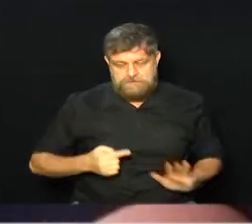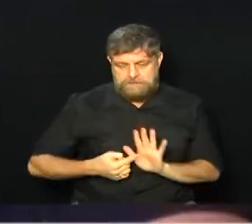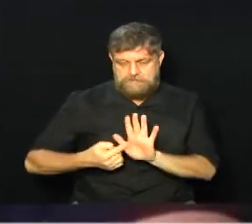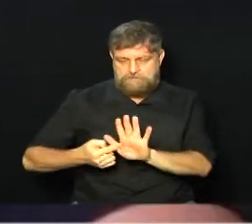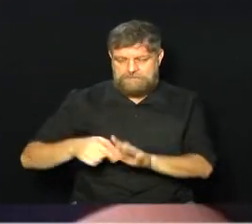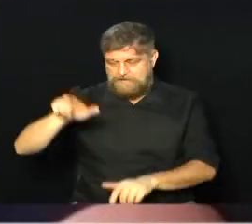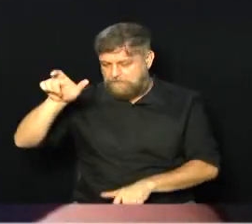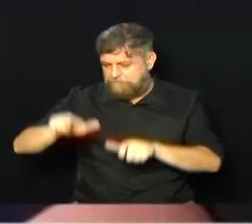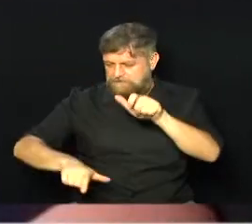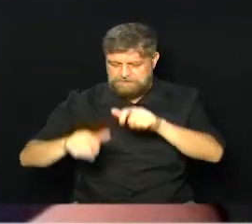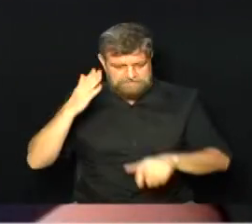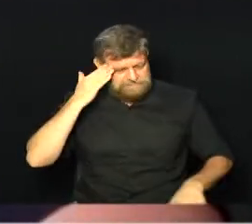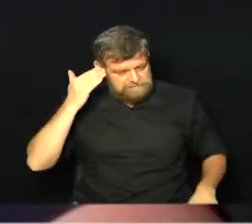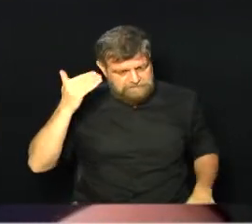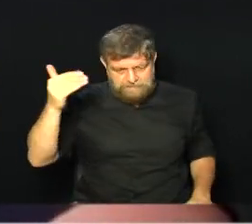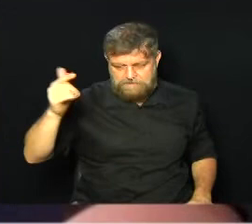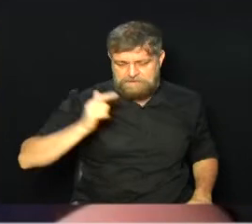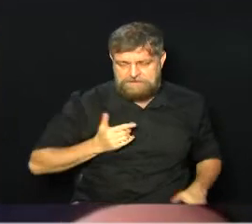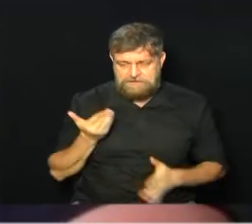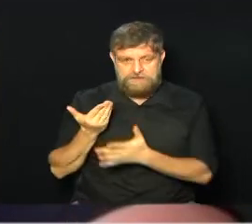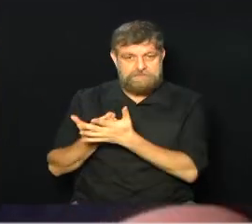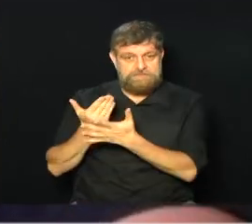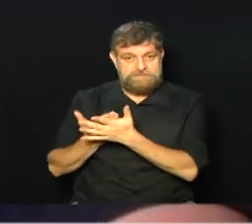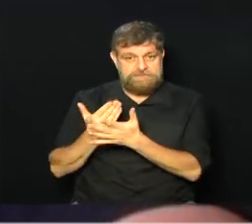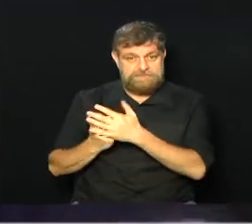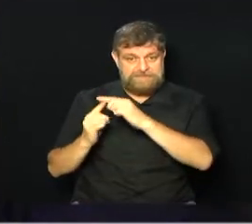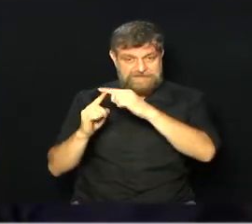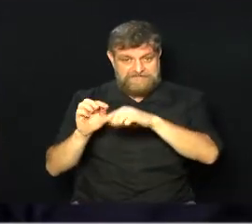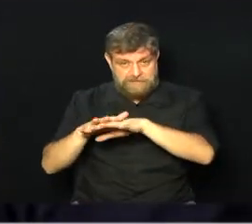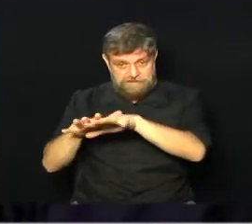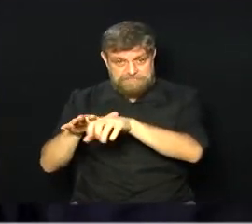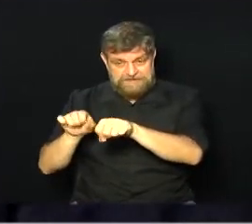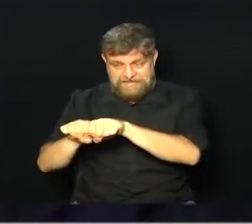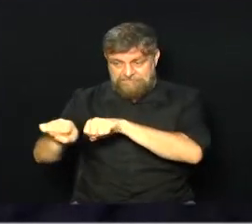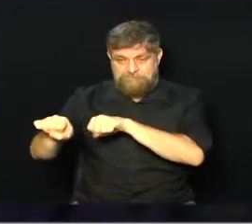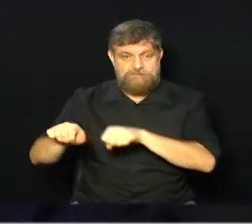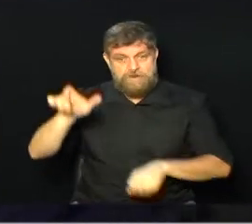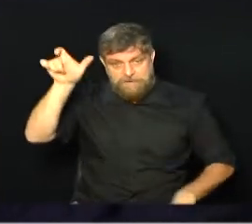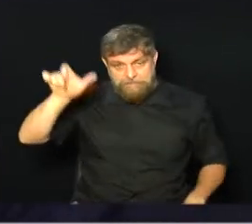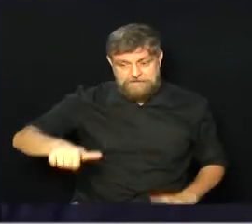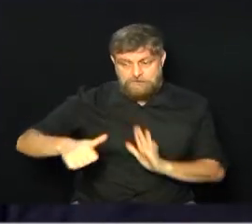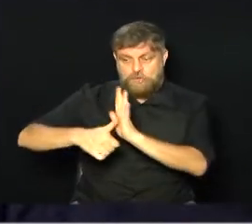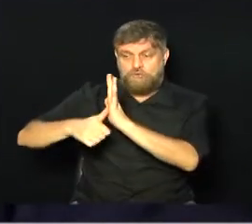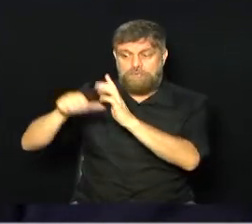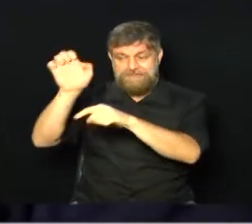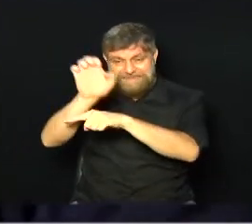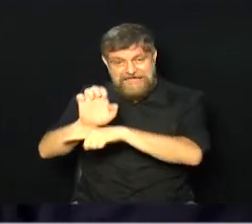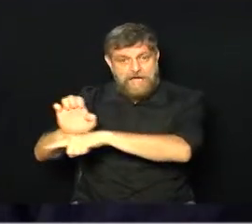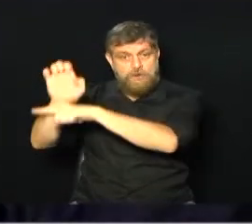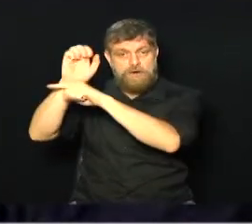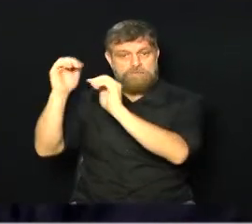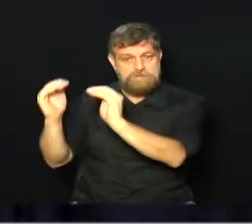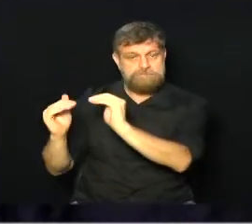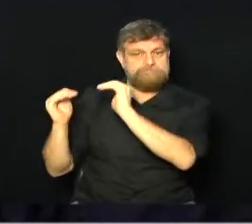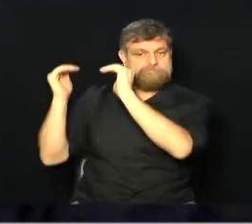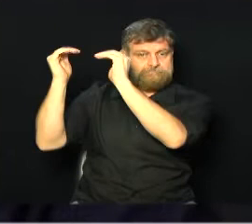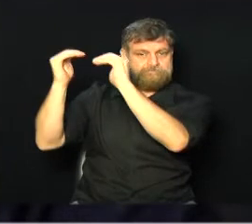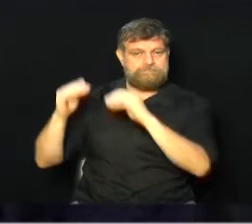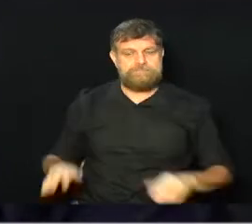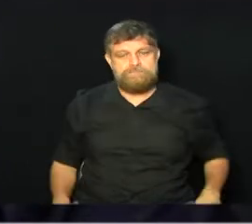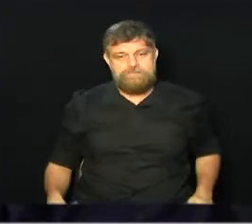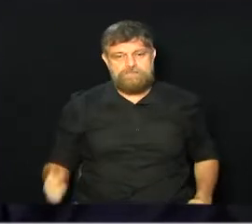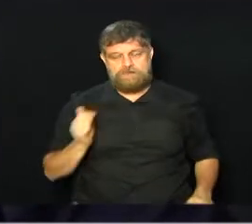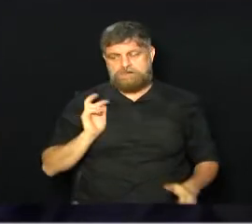jogadores, saiu um estudo agora recentemente, é o time que mais forma jogadores para os grandes clubes da Europa. Então, eu cheguei